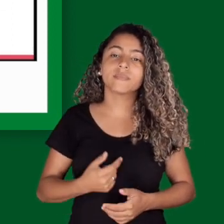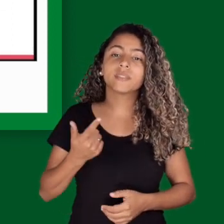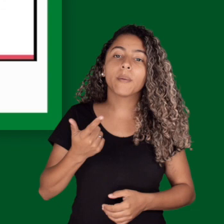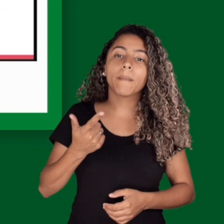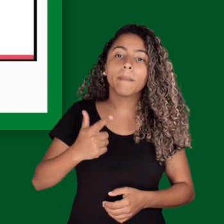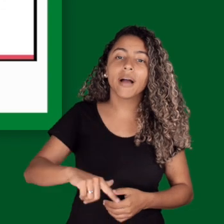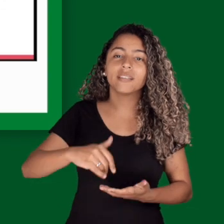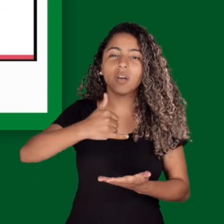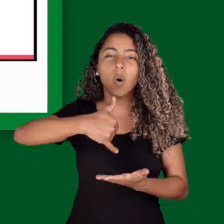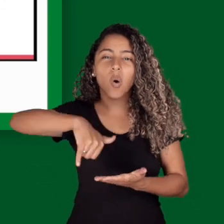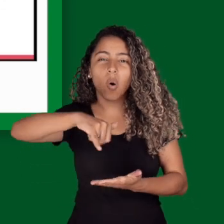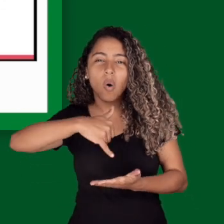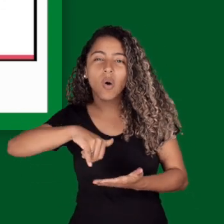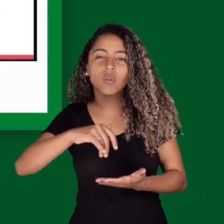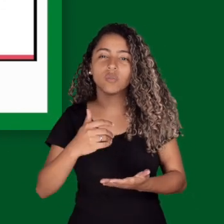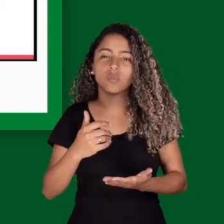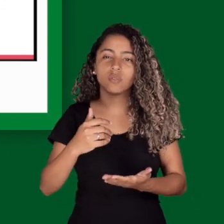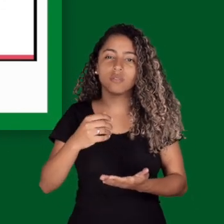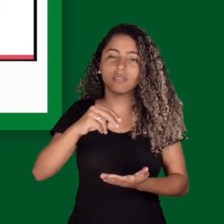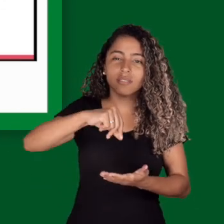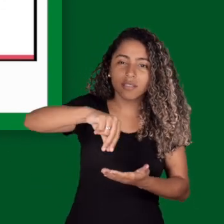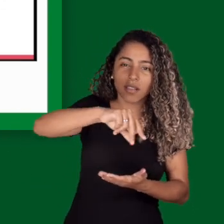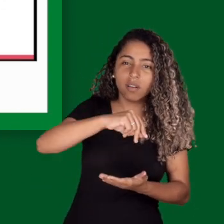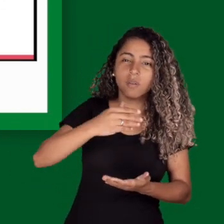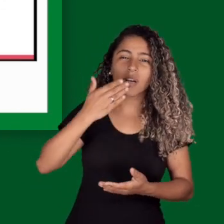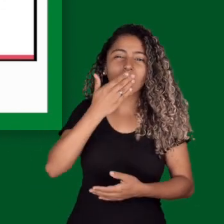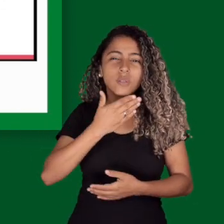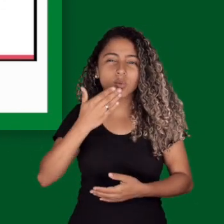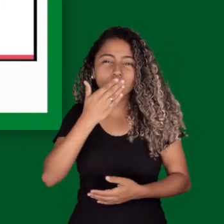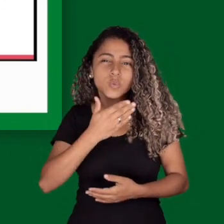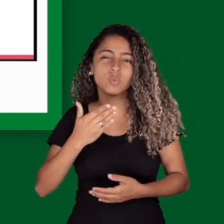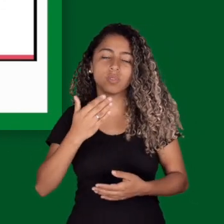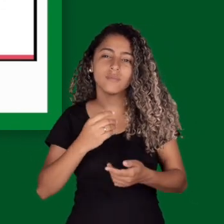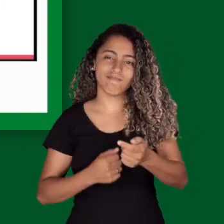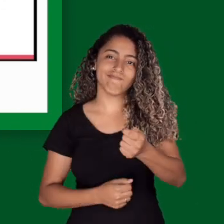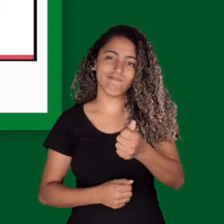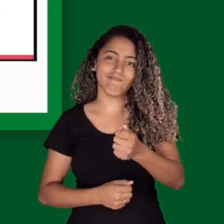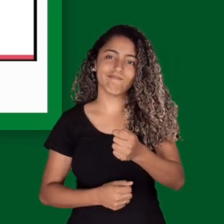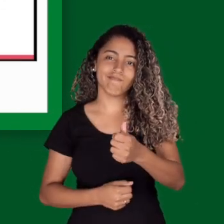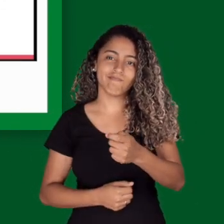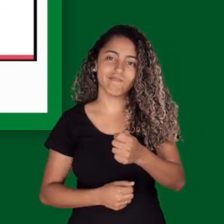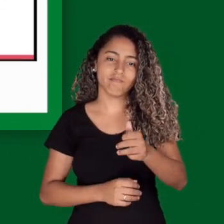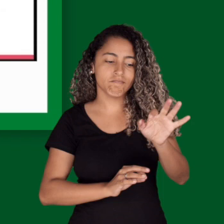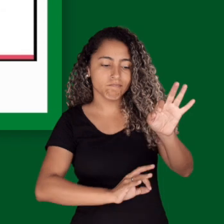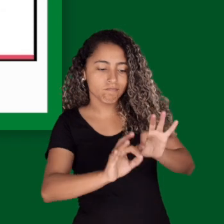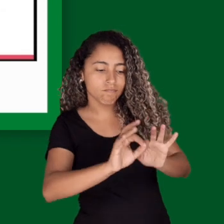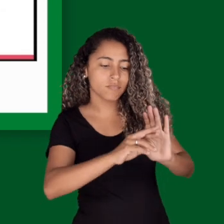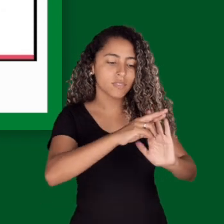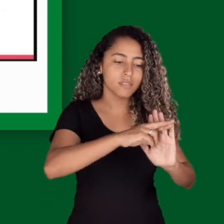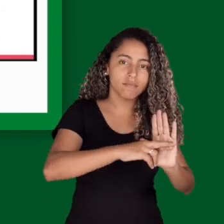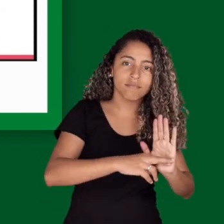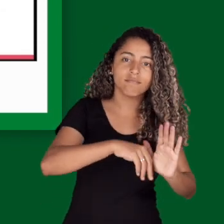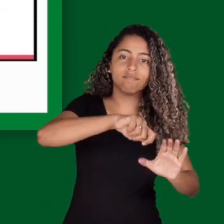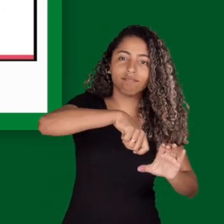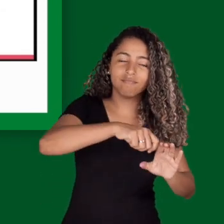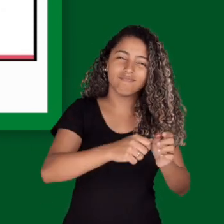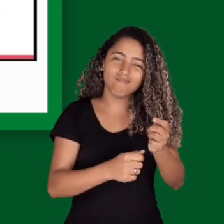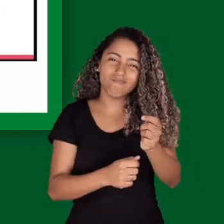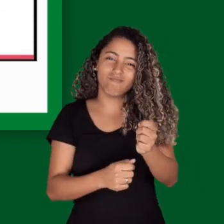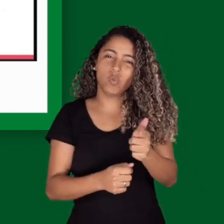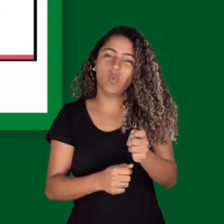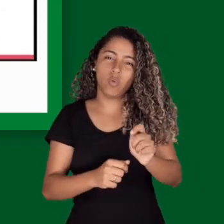pequena quantidade óleo, gordura, sal e açúcar ao temperar e cozinhar os alimentos e criar preparações